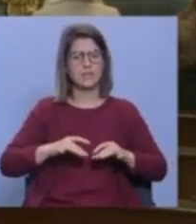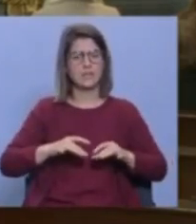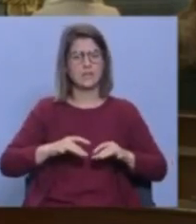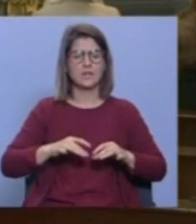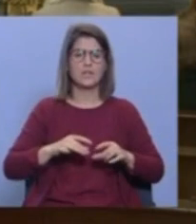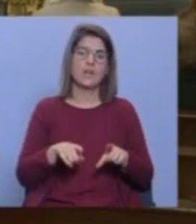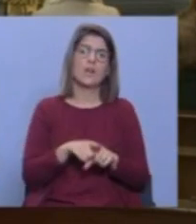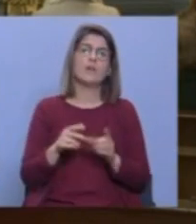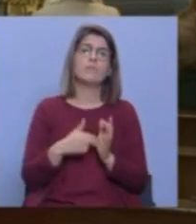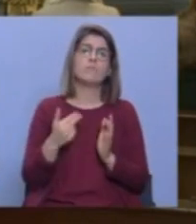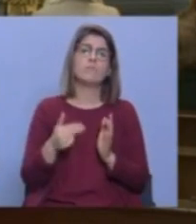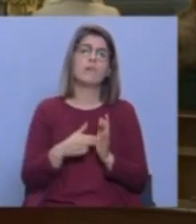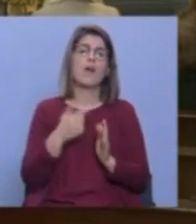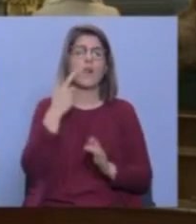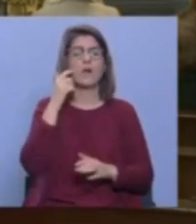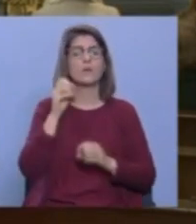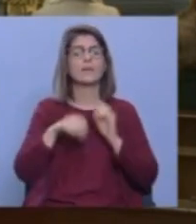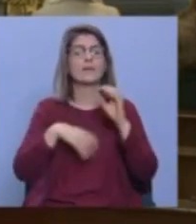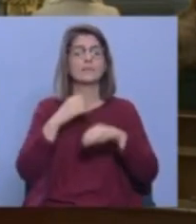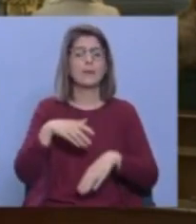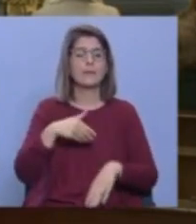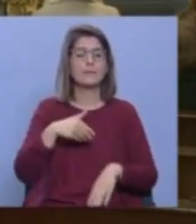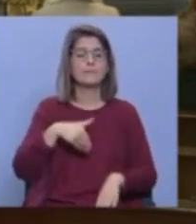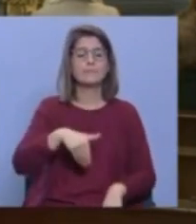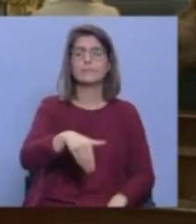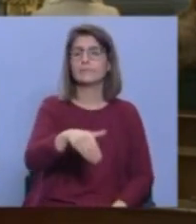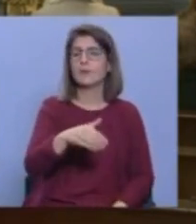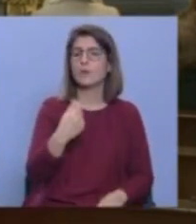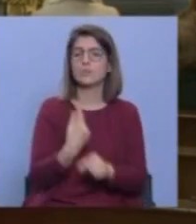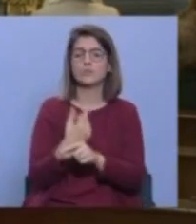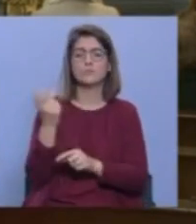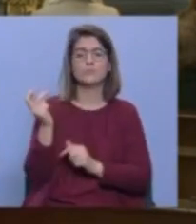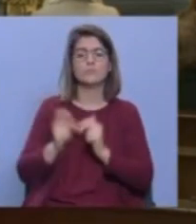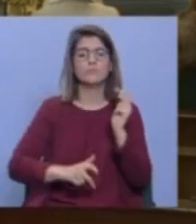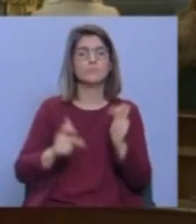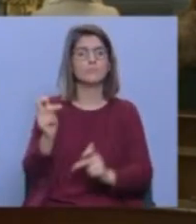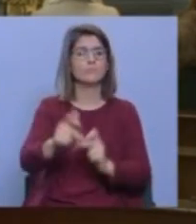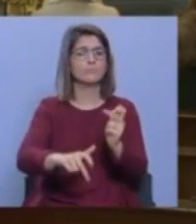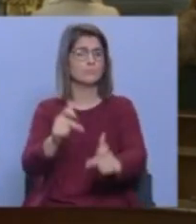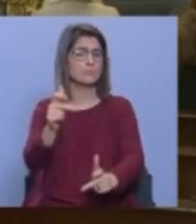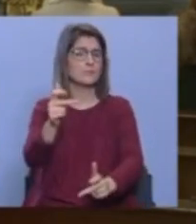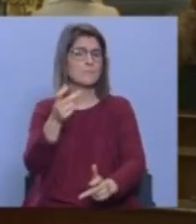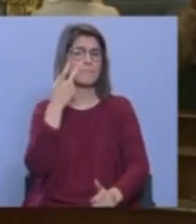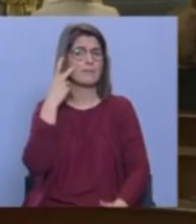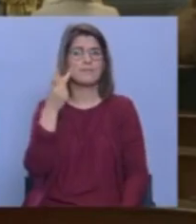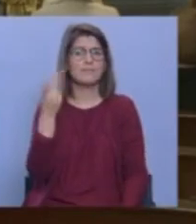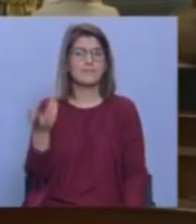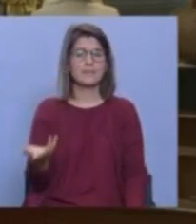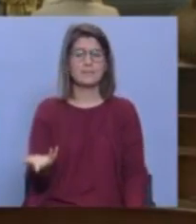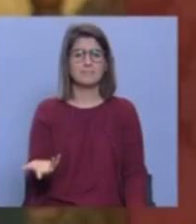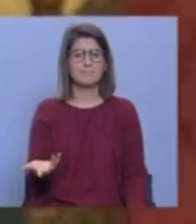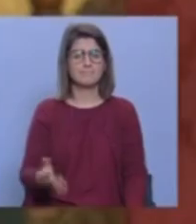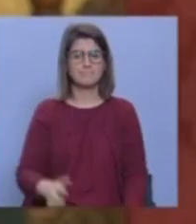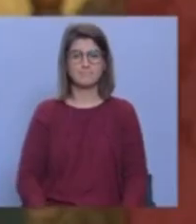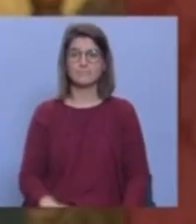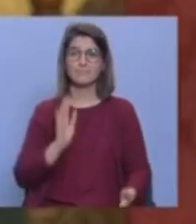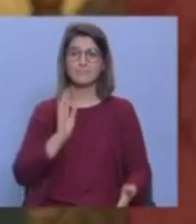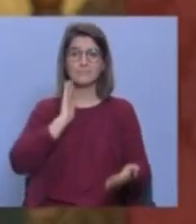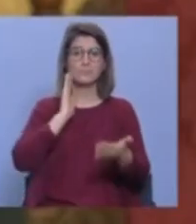das trovoadas que existem ou que possam existir na nossa existência. E por